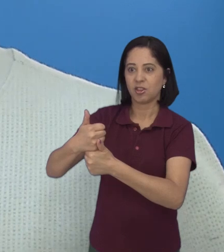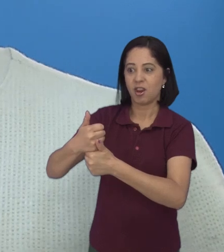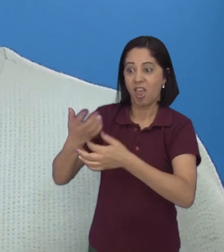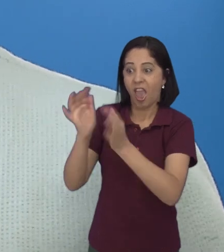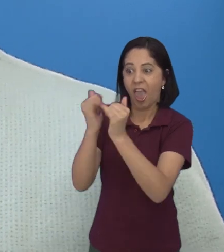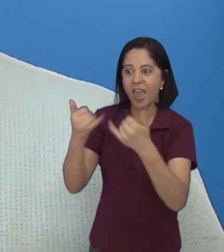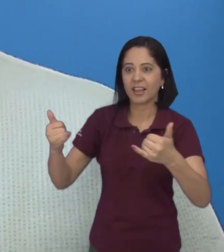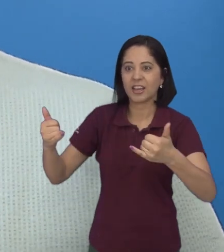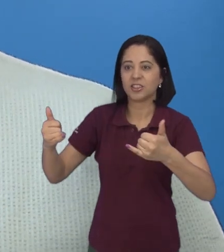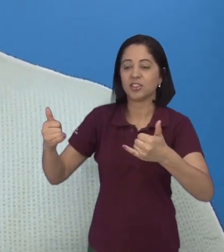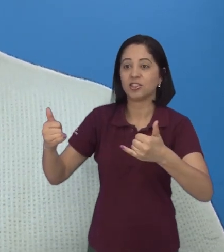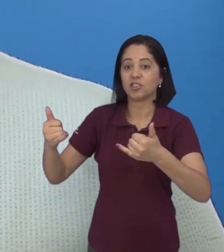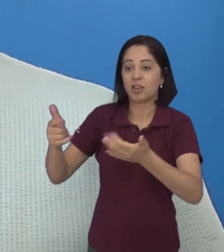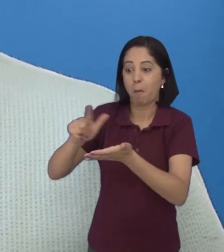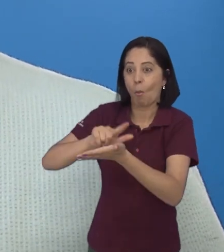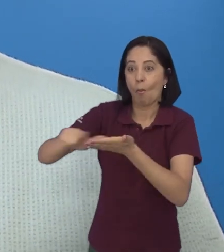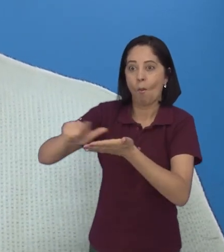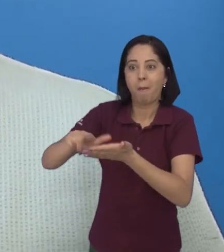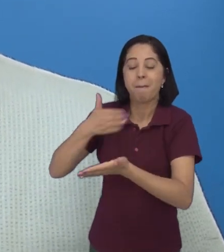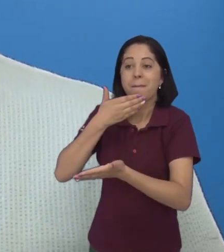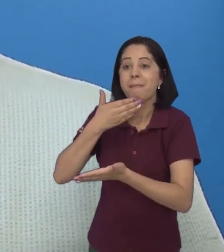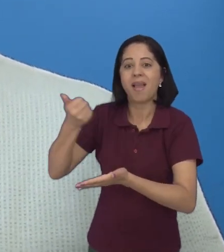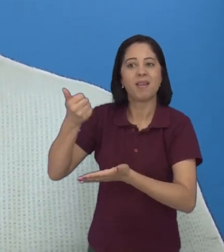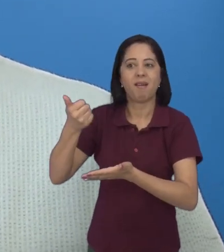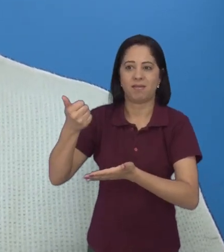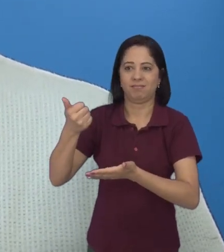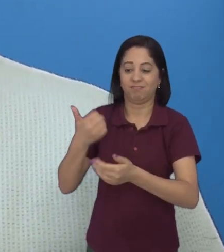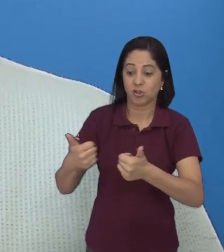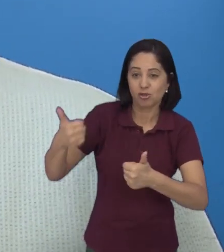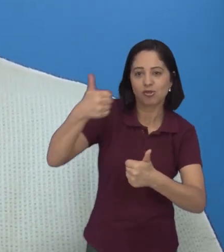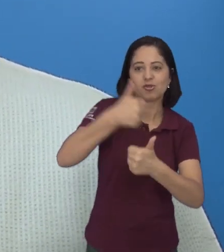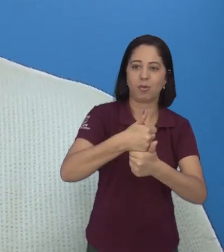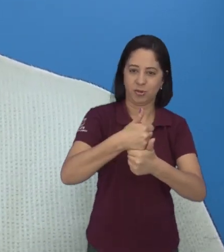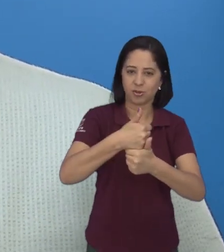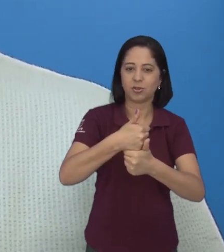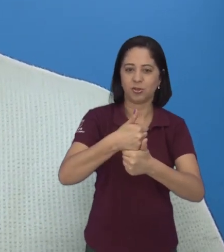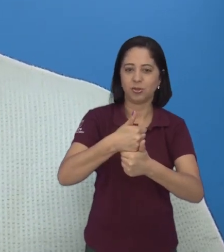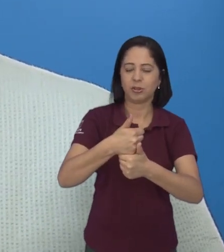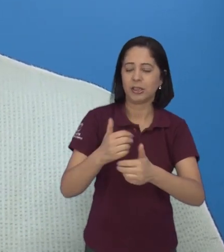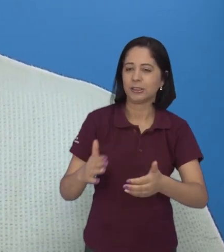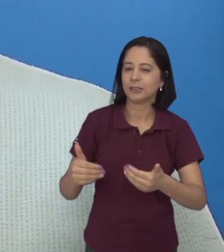energia sustentável, é o caminho, né?